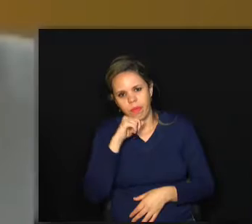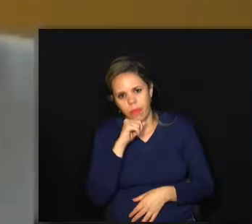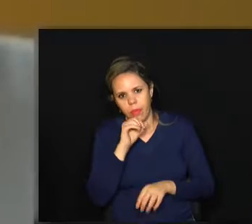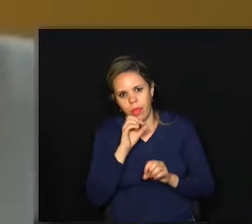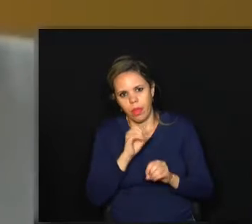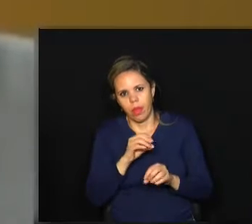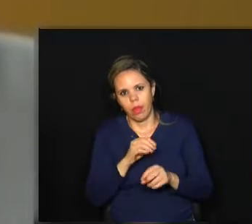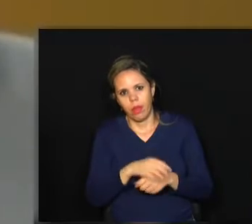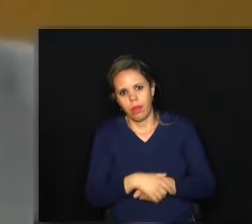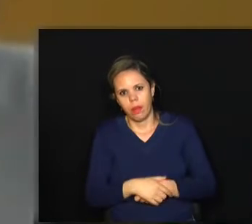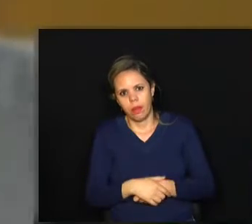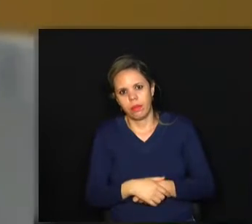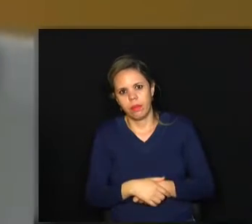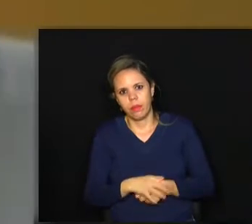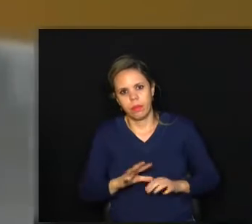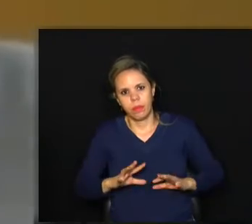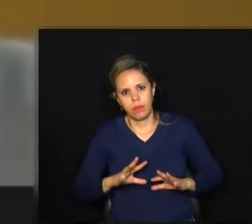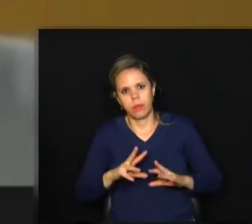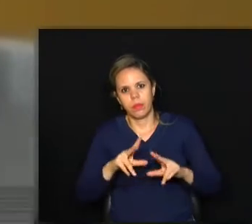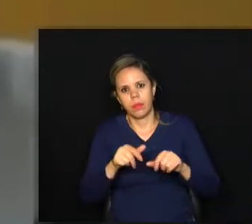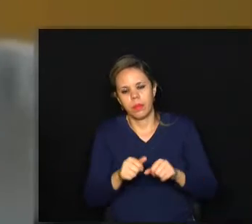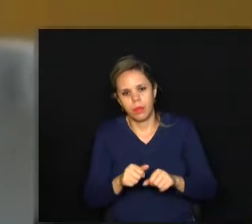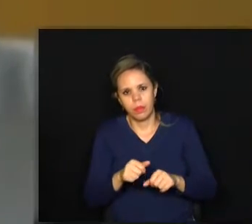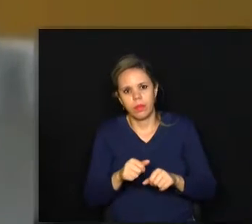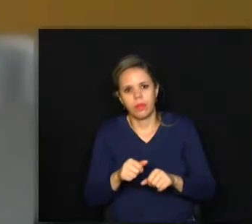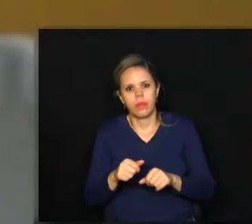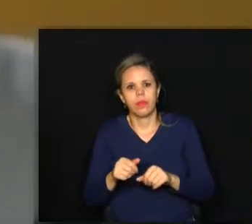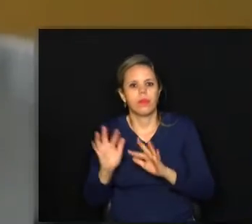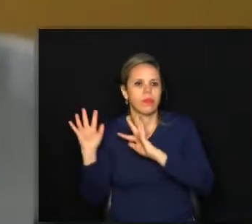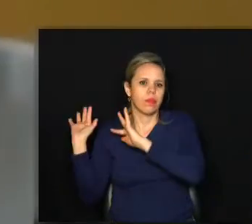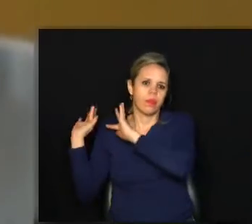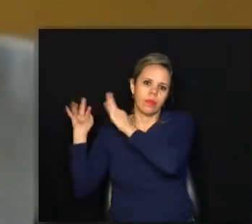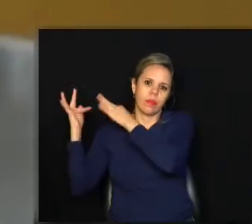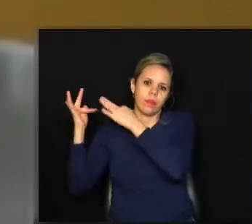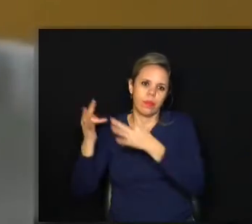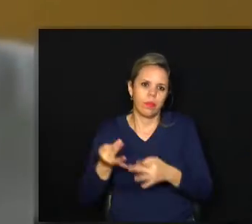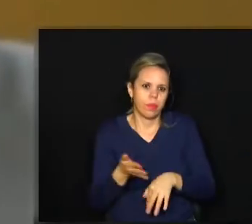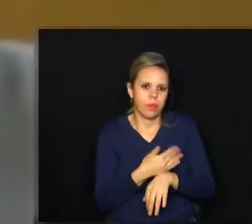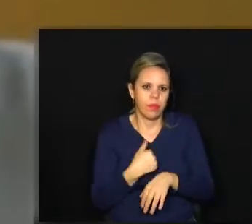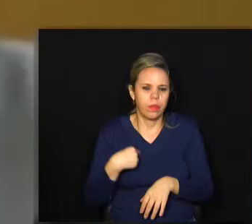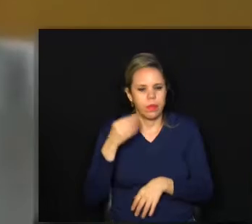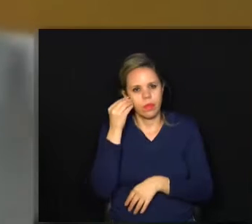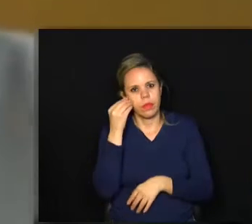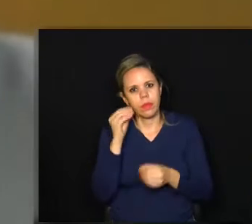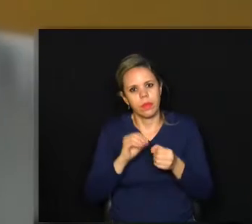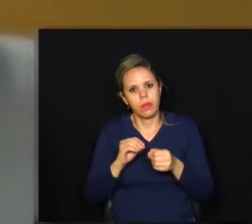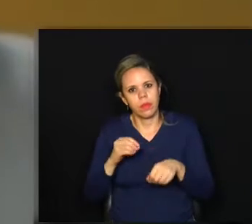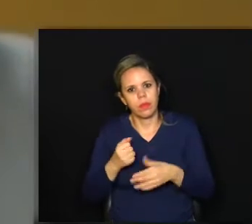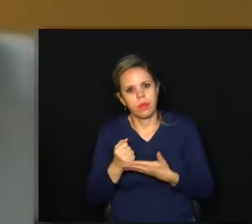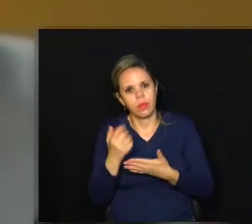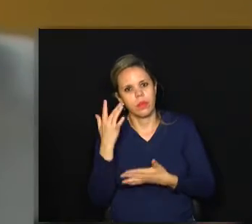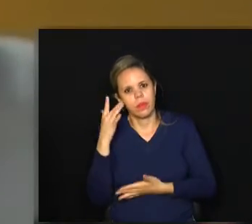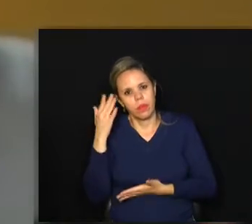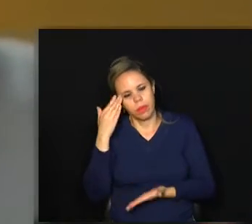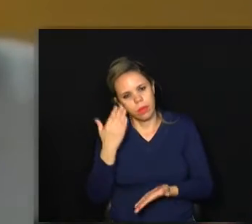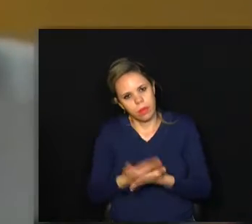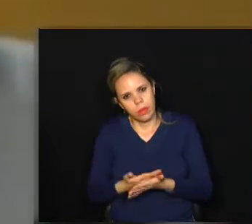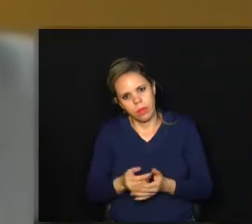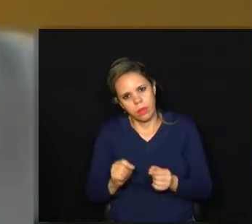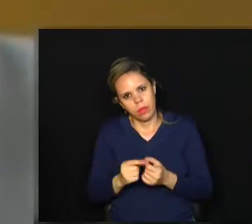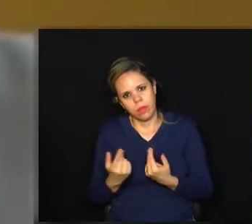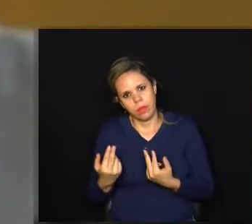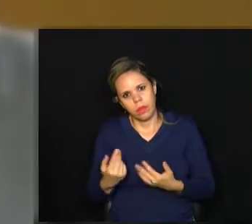ensinou, e todas as nossas ancestrais que vieram antes, eu tenho tentado fazer o que eu acho e acredito que ela